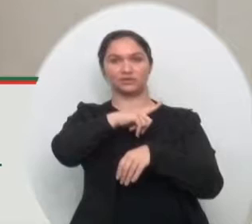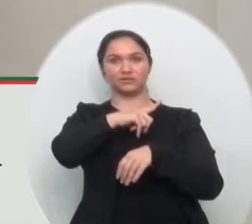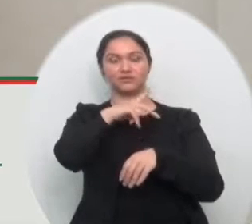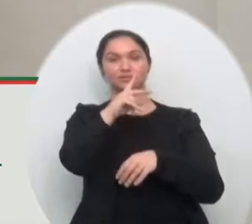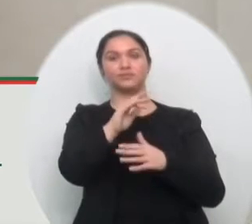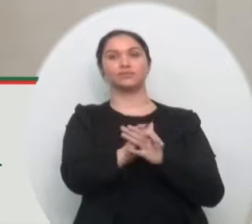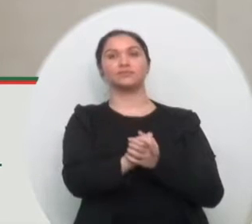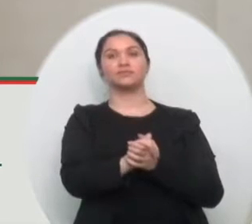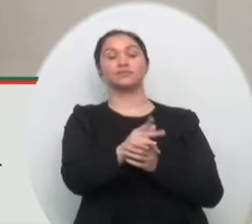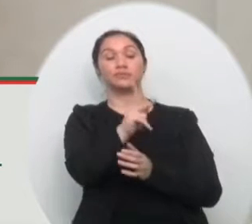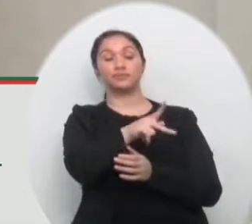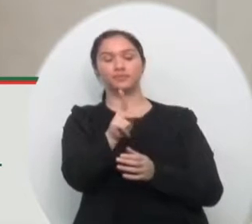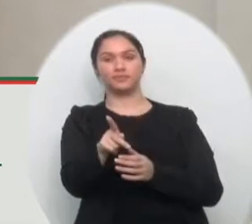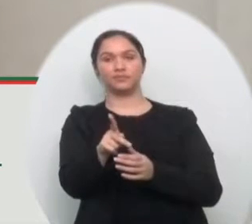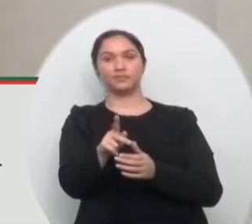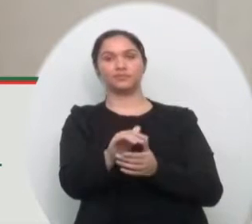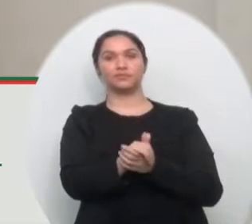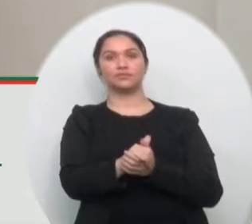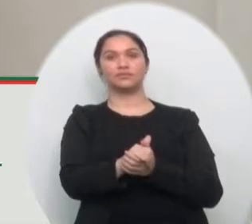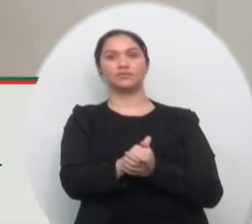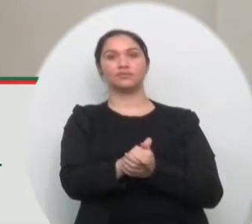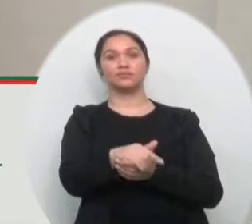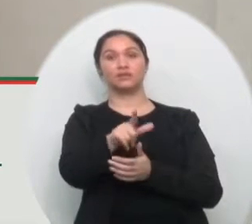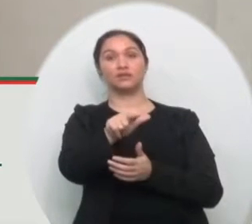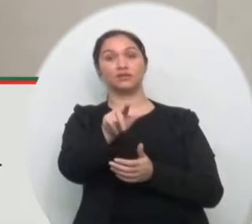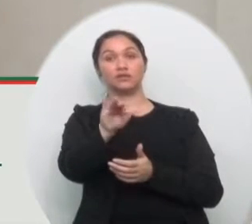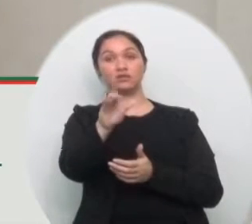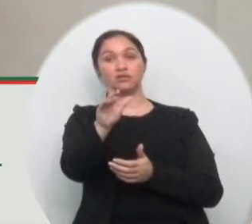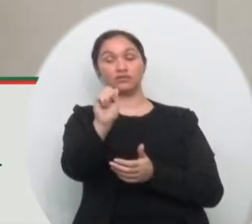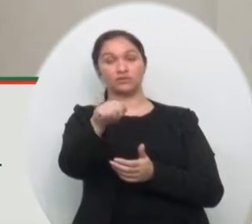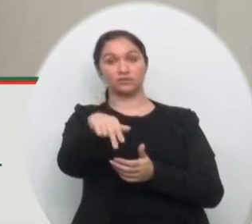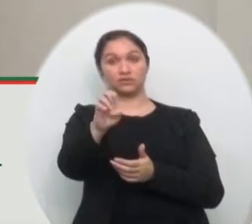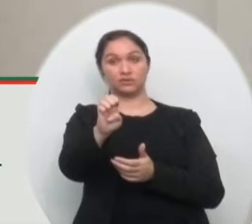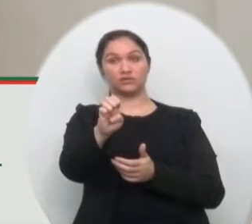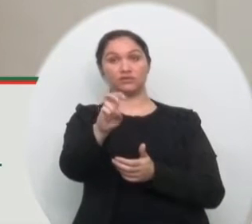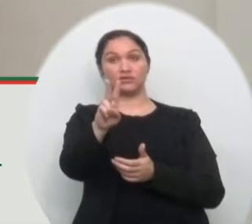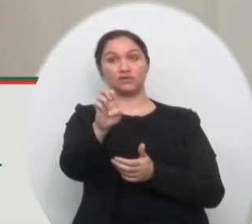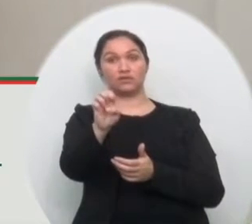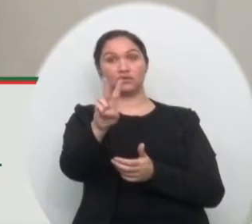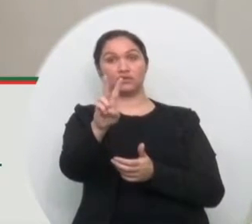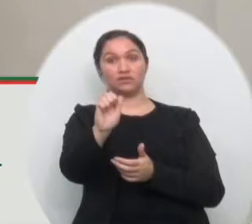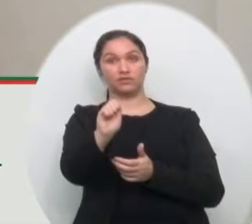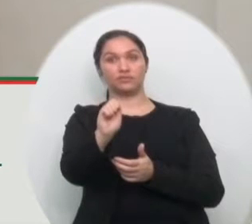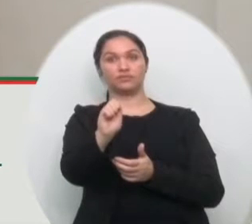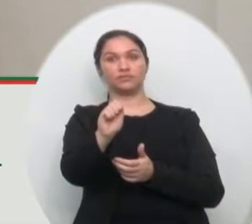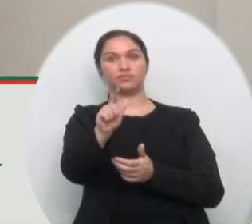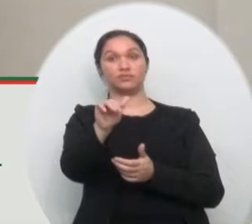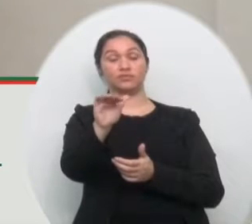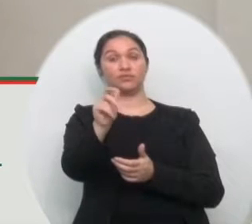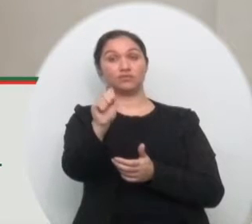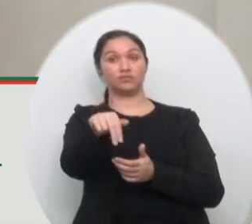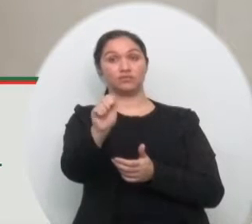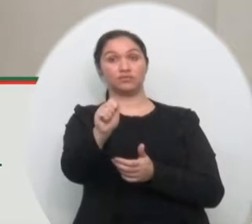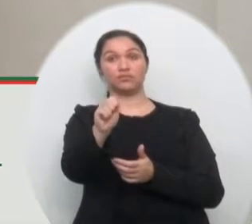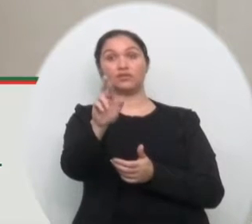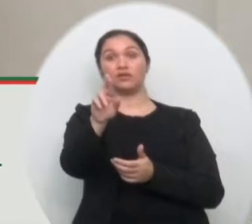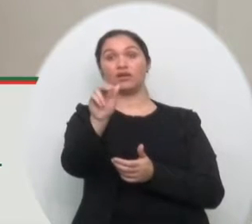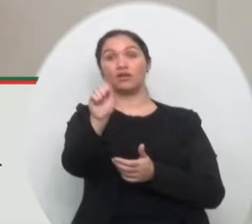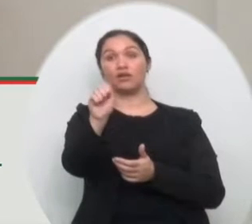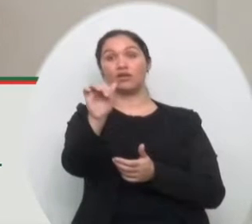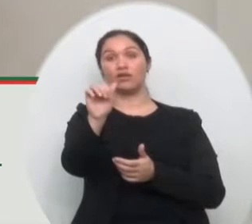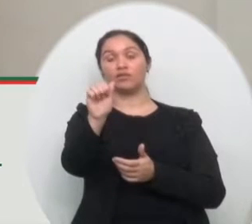Excelência. A Luciana Manente, né, a Évila Borges, Fabiano Azambuja, Rafael Amaral,